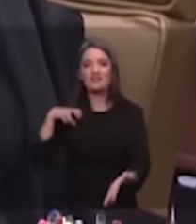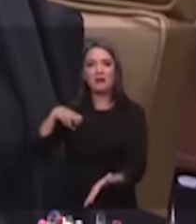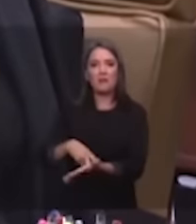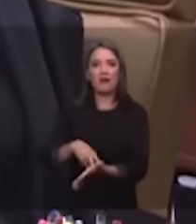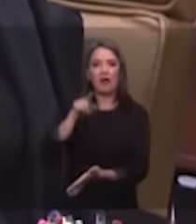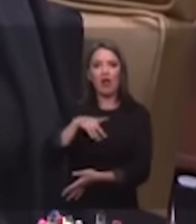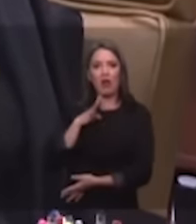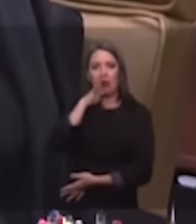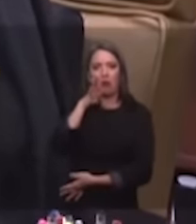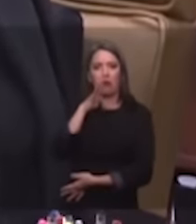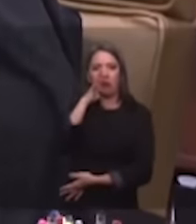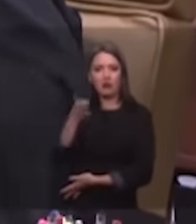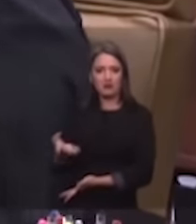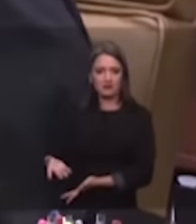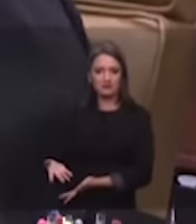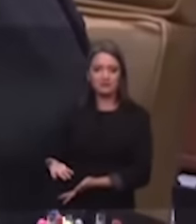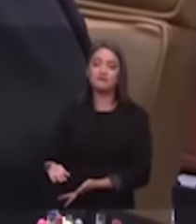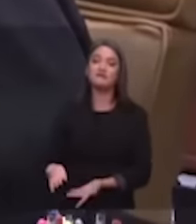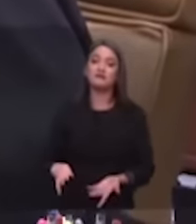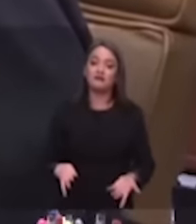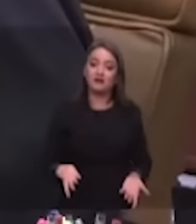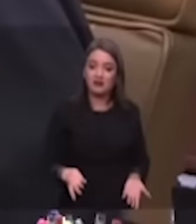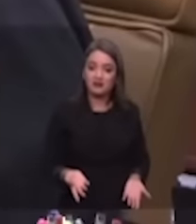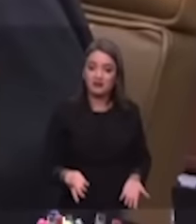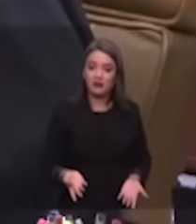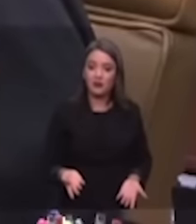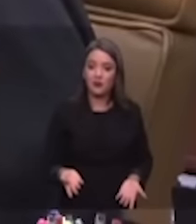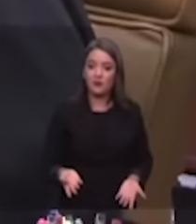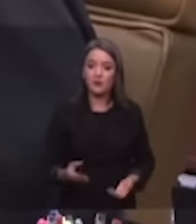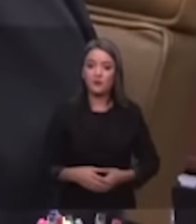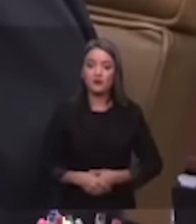excessiva. Eu cito nesse sentido